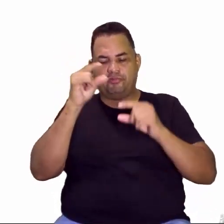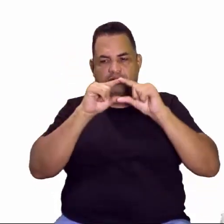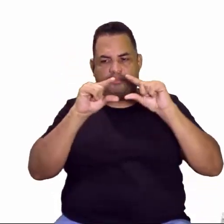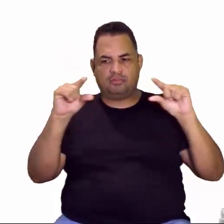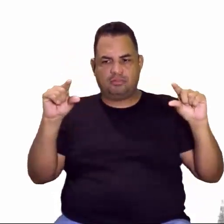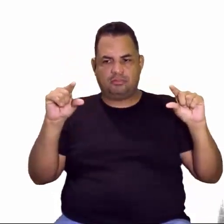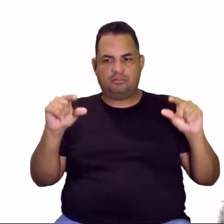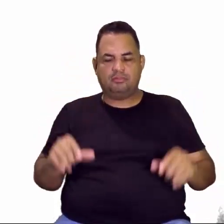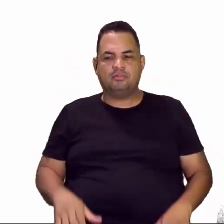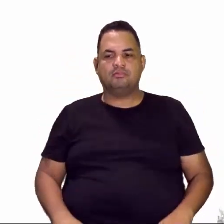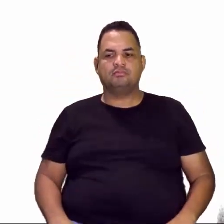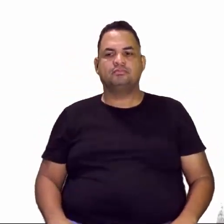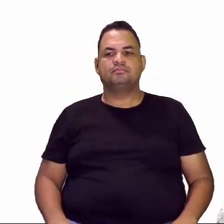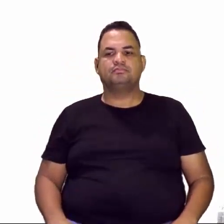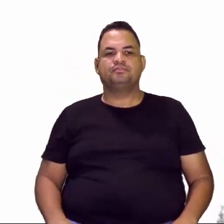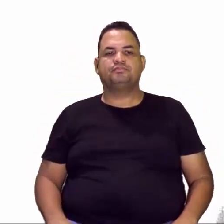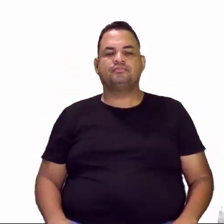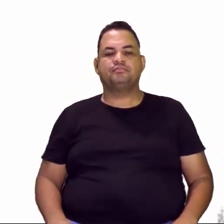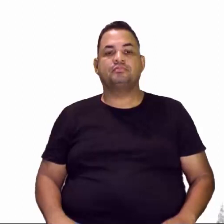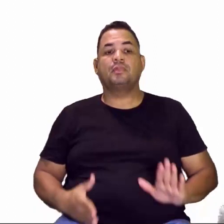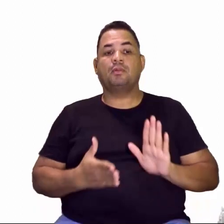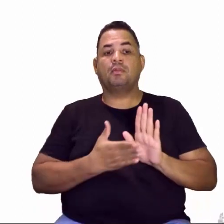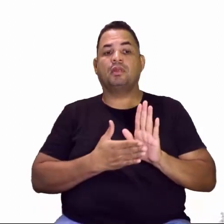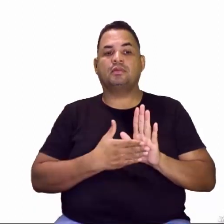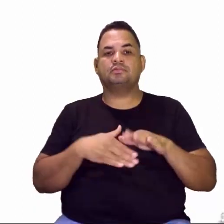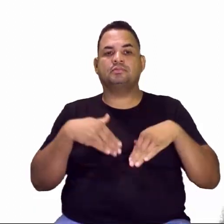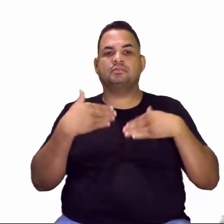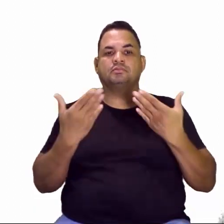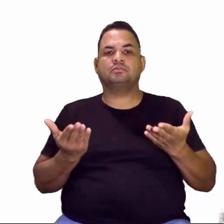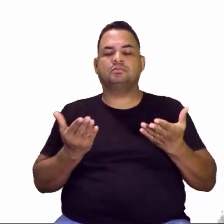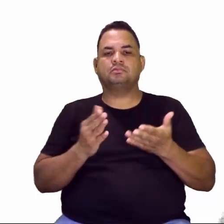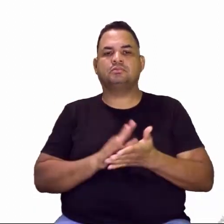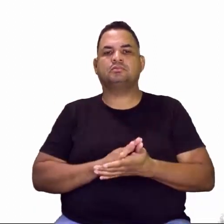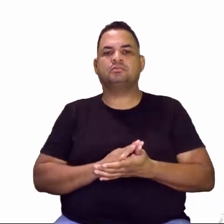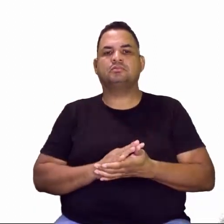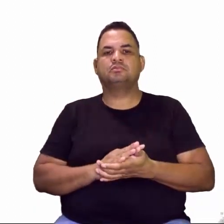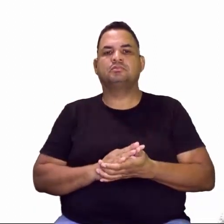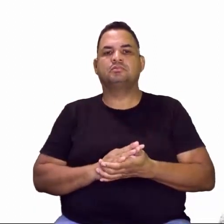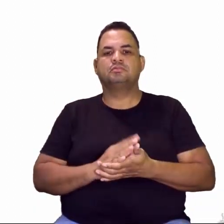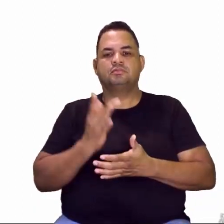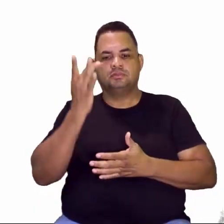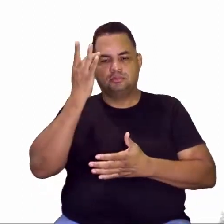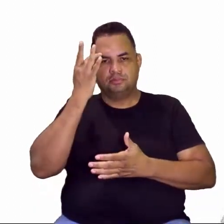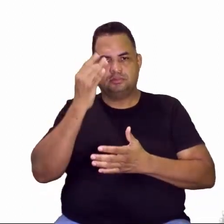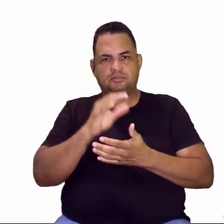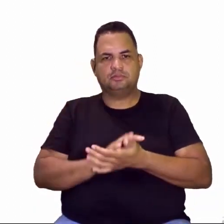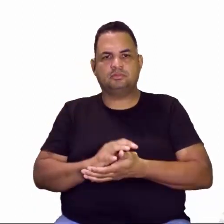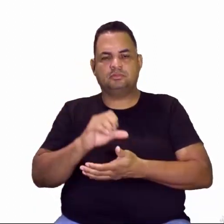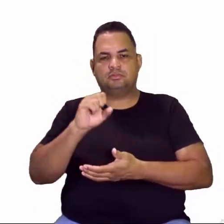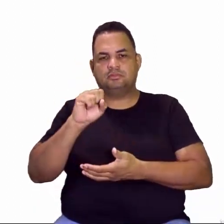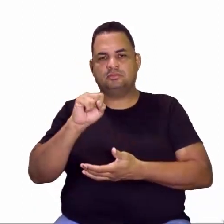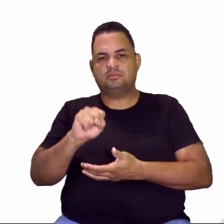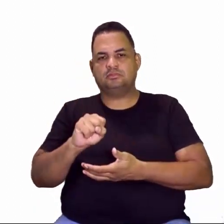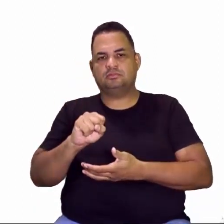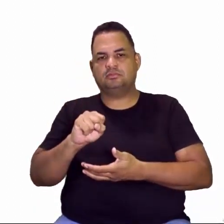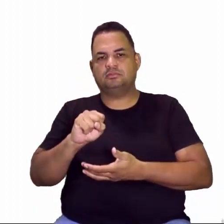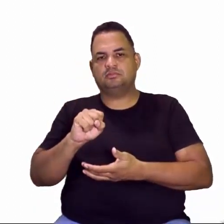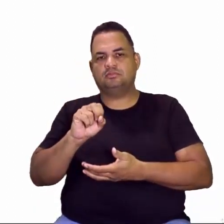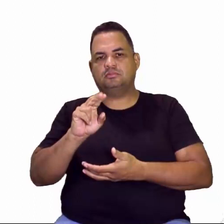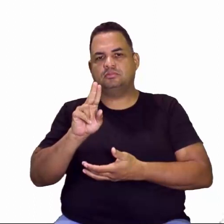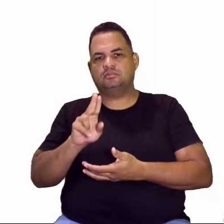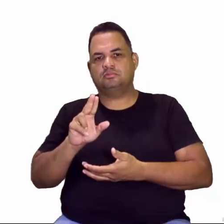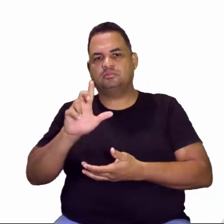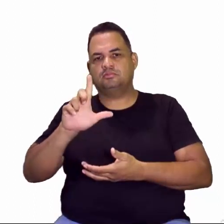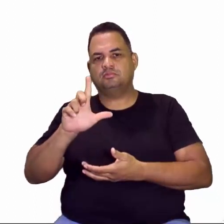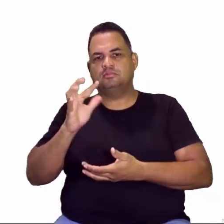nós vamos ter que propor qual vai ser a fórmula para o sulfeto, ou seja, para o sal que